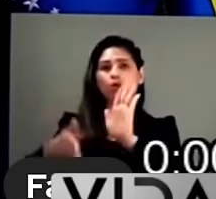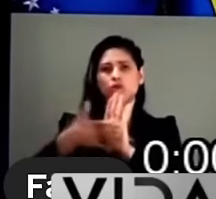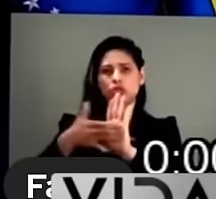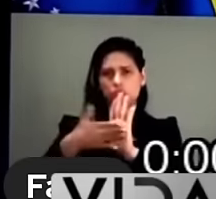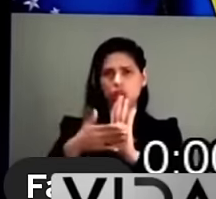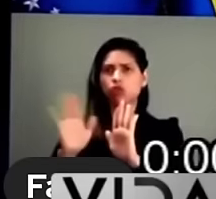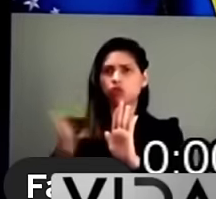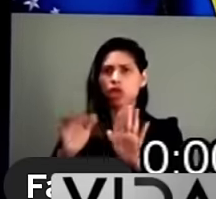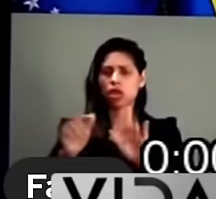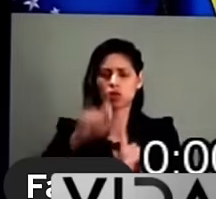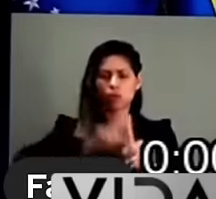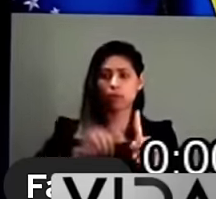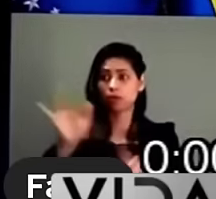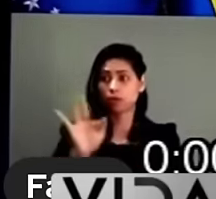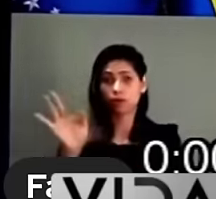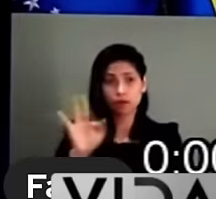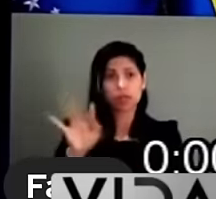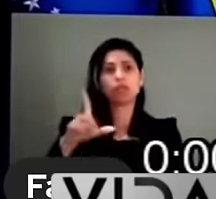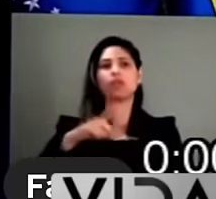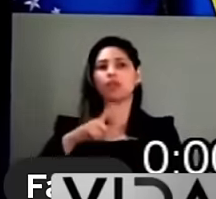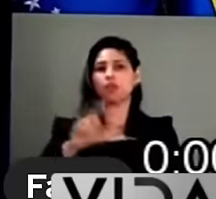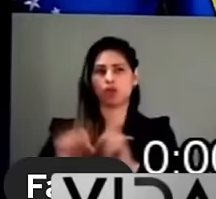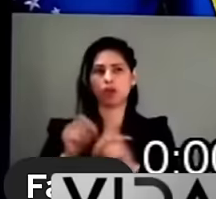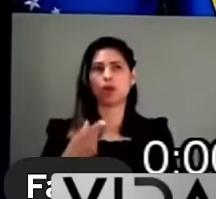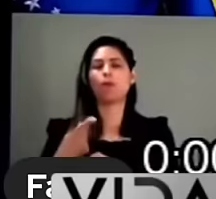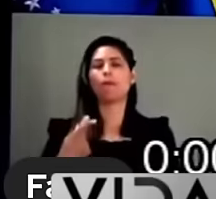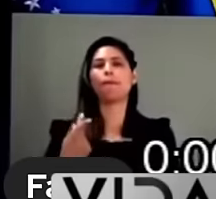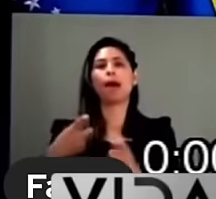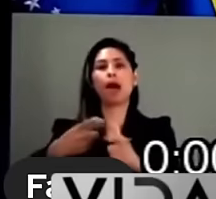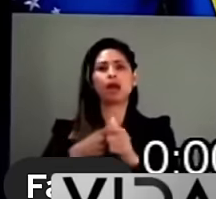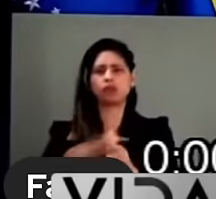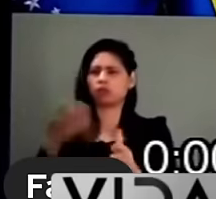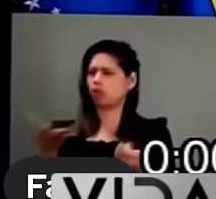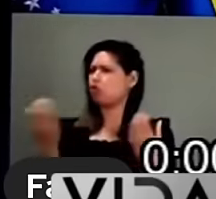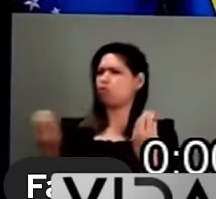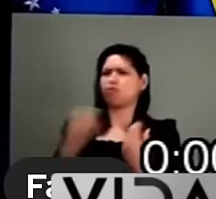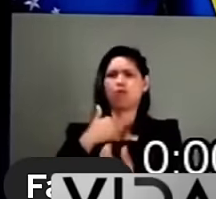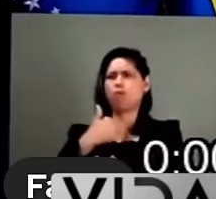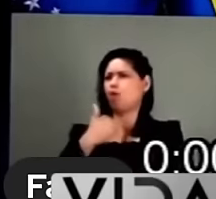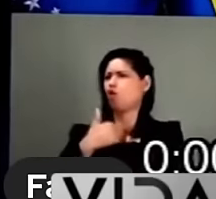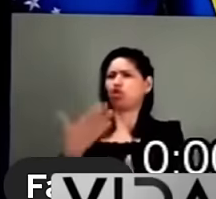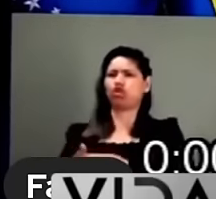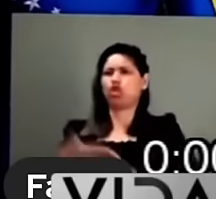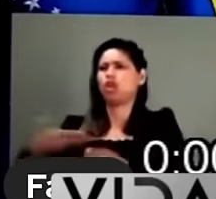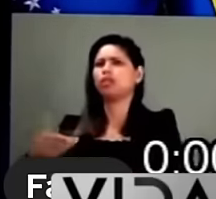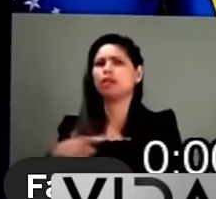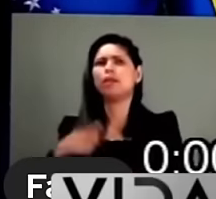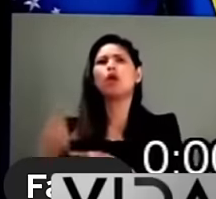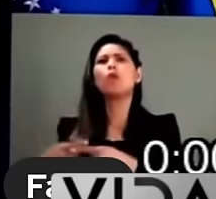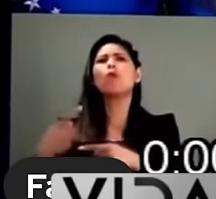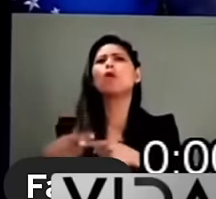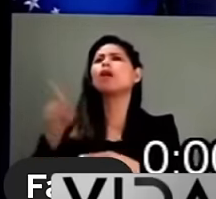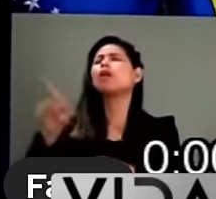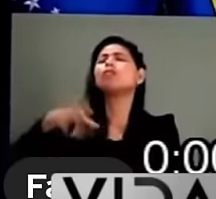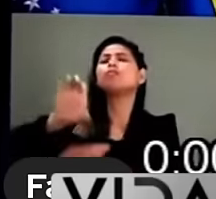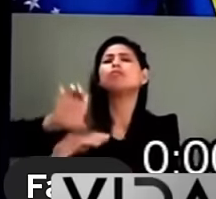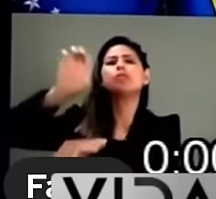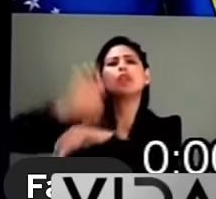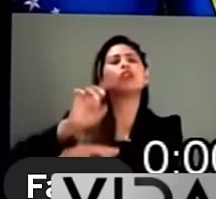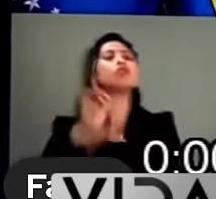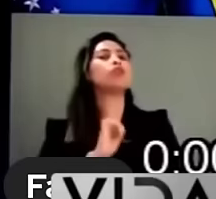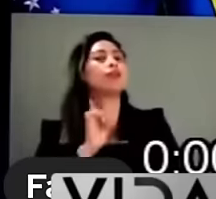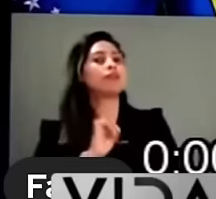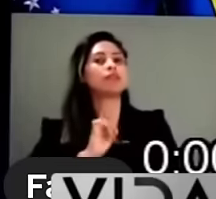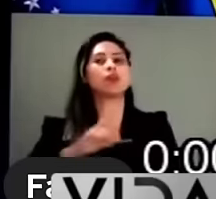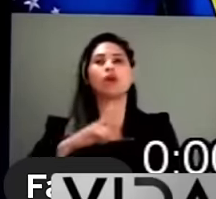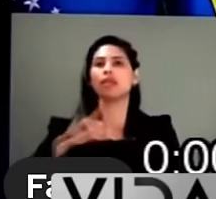esse projeto é para isso, porque o país que estiver devendo não pode receber. Porque está uma novela lá em Minas Gerais, com a Bande de Minas Gerais, da dívida do... Né,